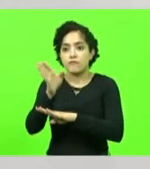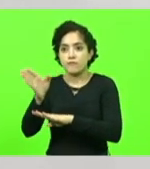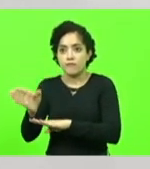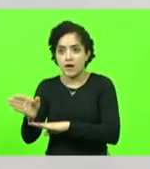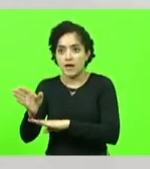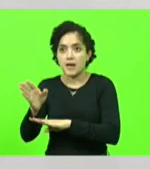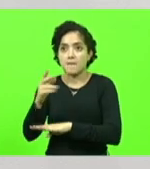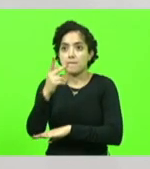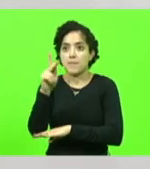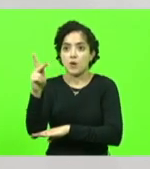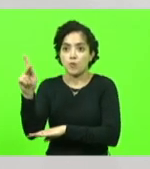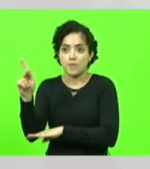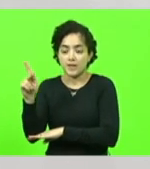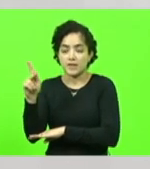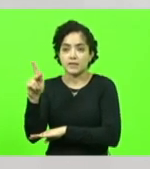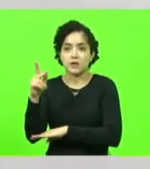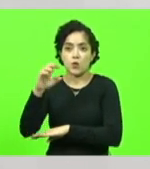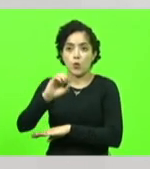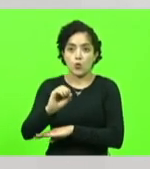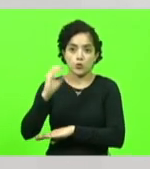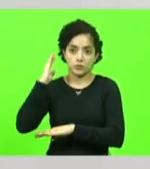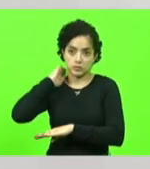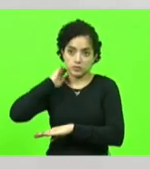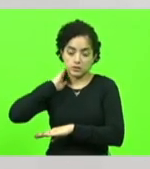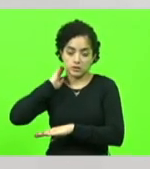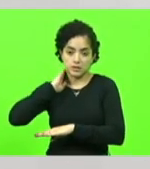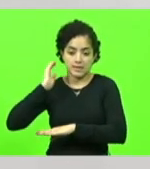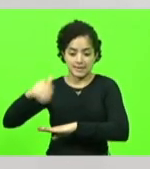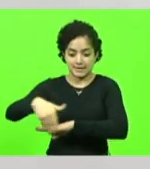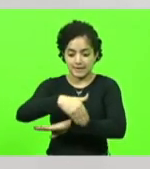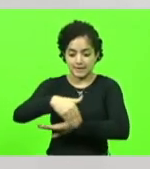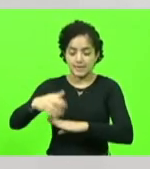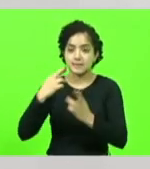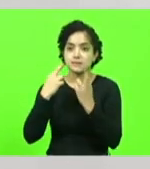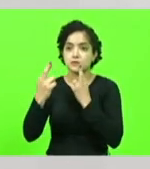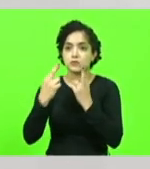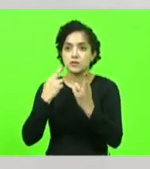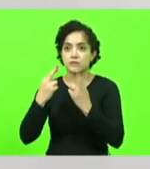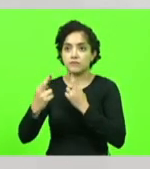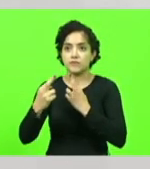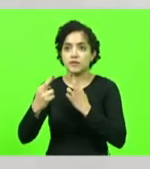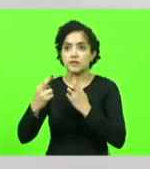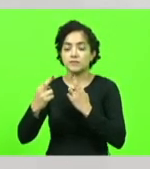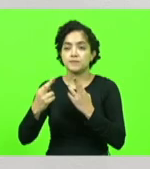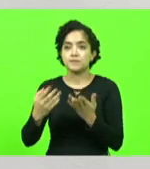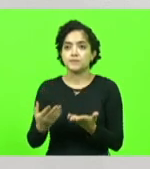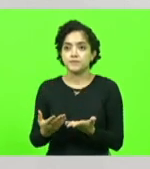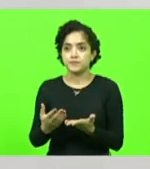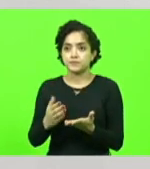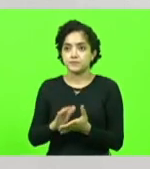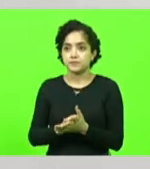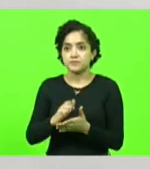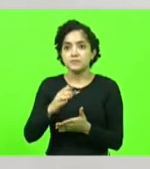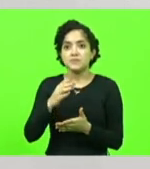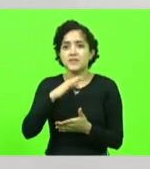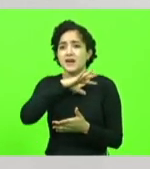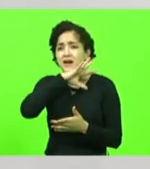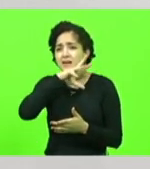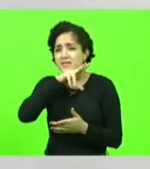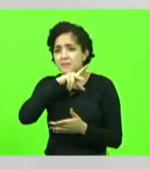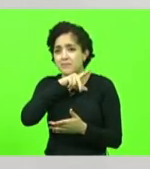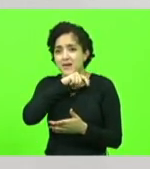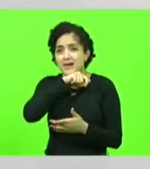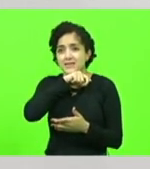Palmeira ou Tarcísio Costa, ao longo dessa rodovia, nós temos vários animais de médio